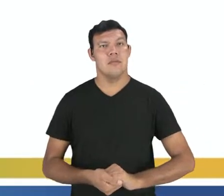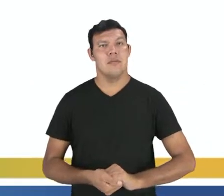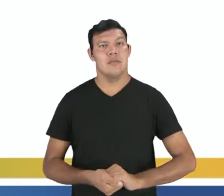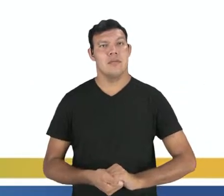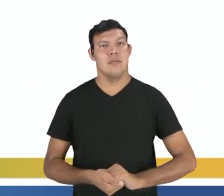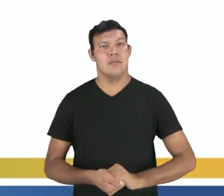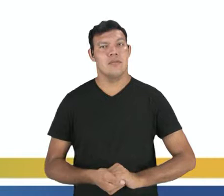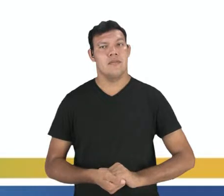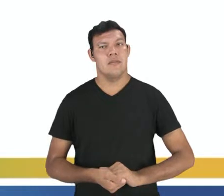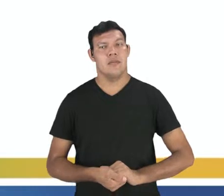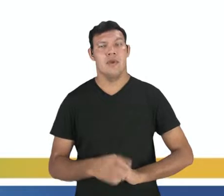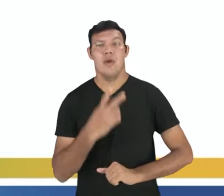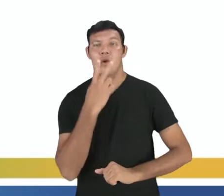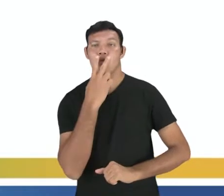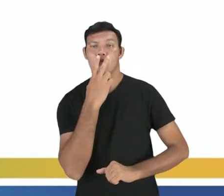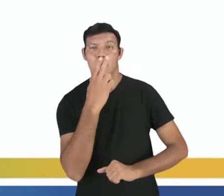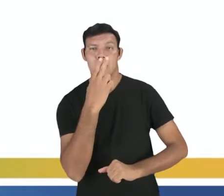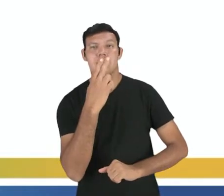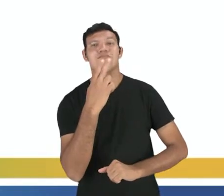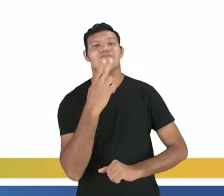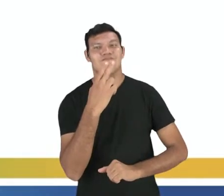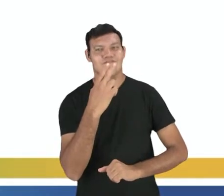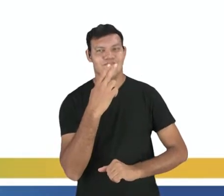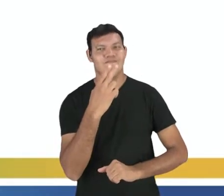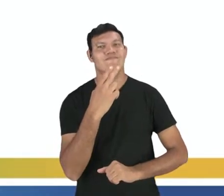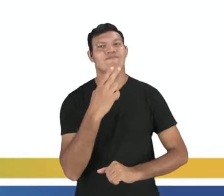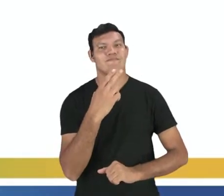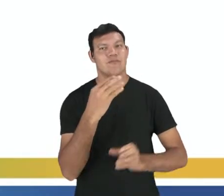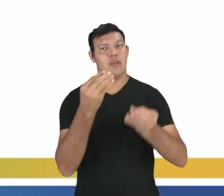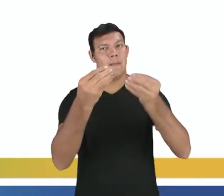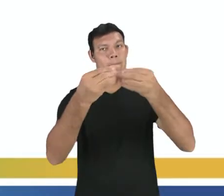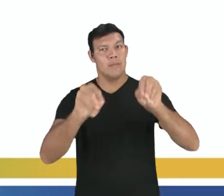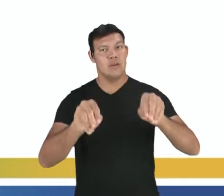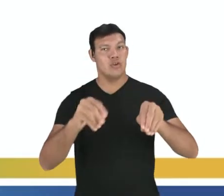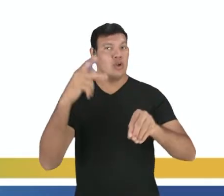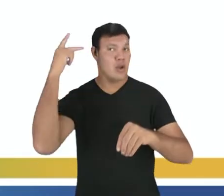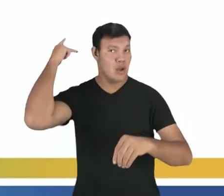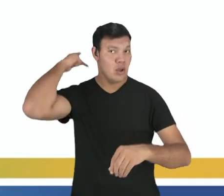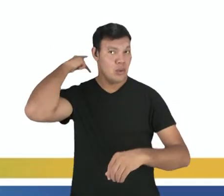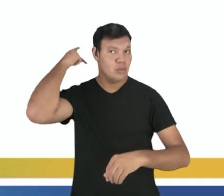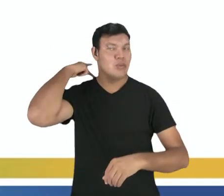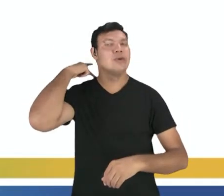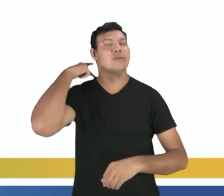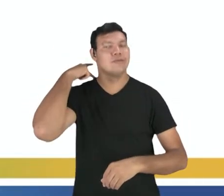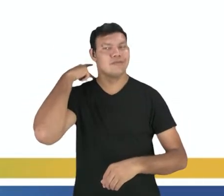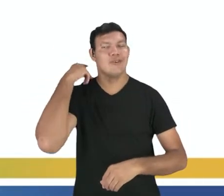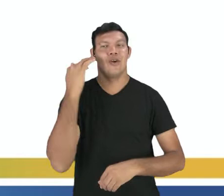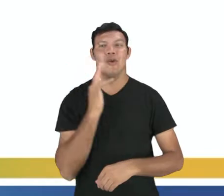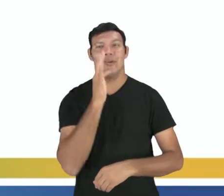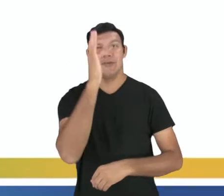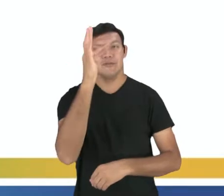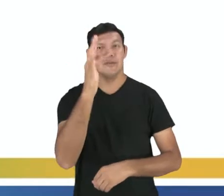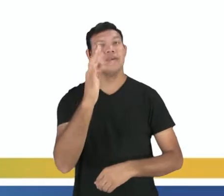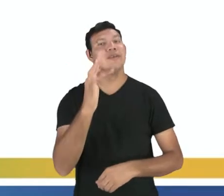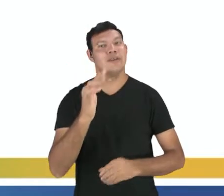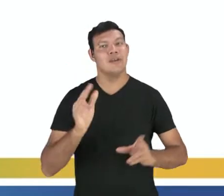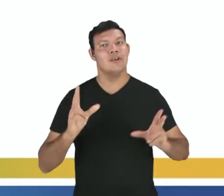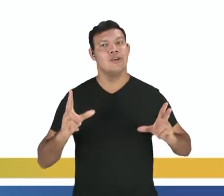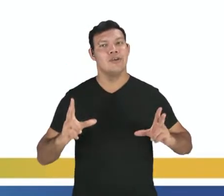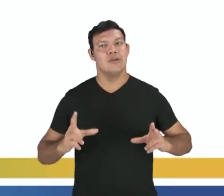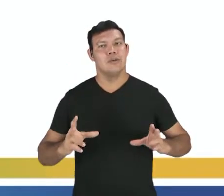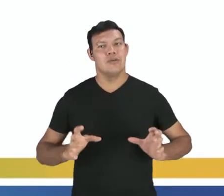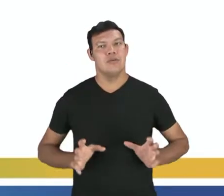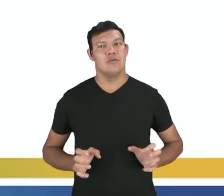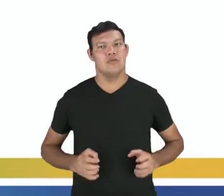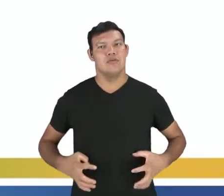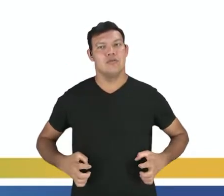cancer. Fumar pode causar câncer. Então, can, indicando aí a possibilidade